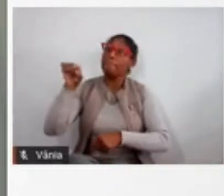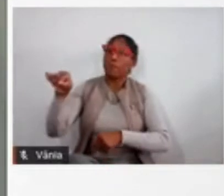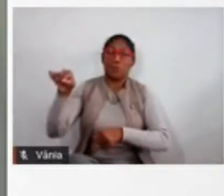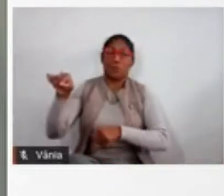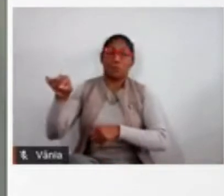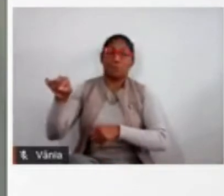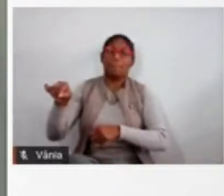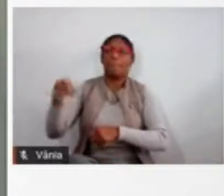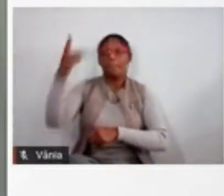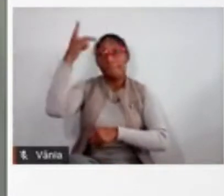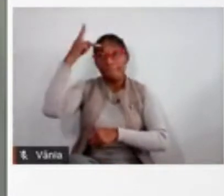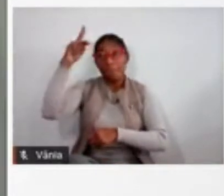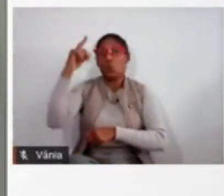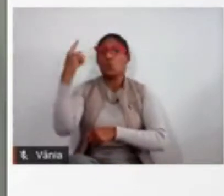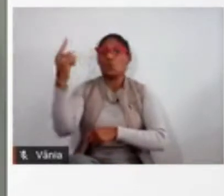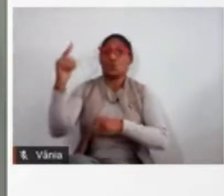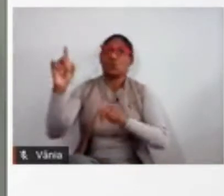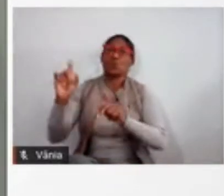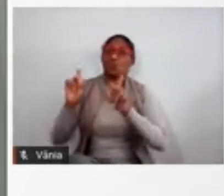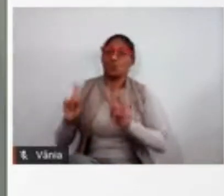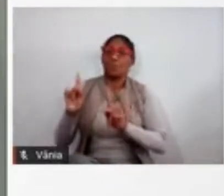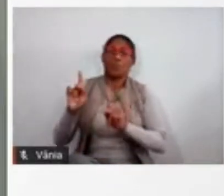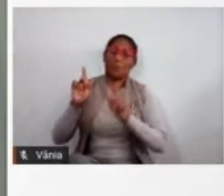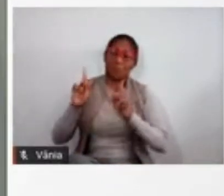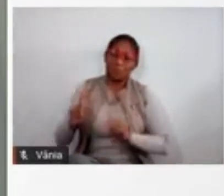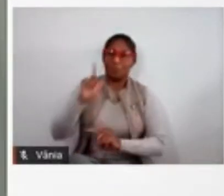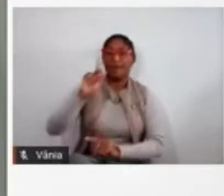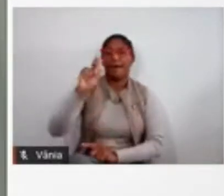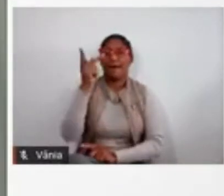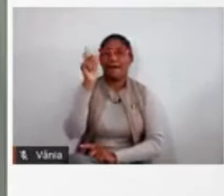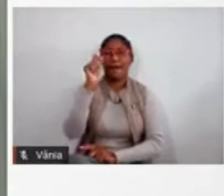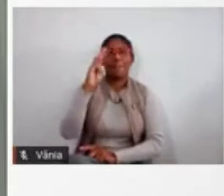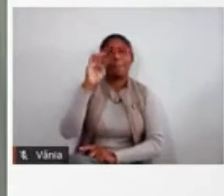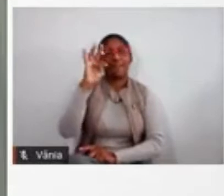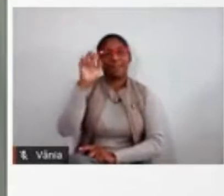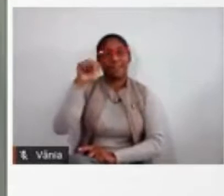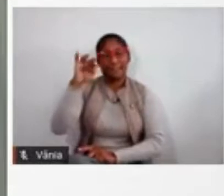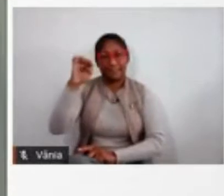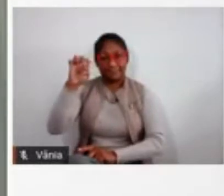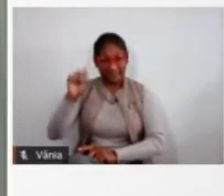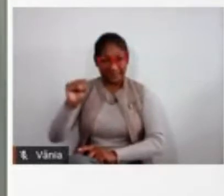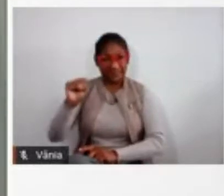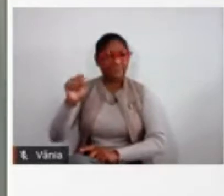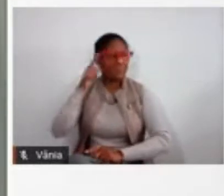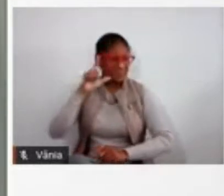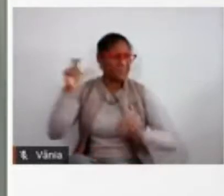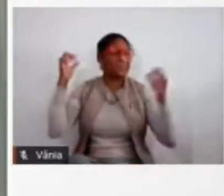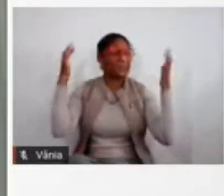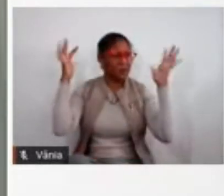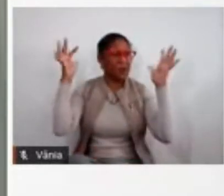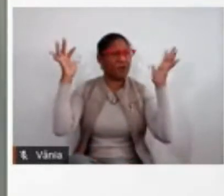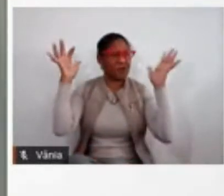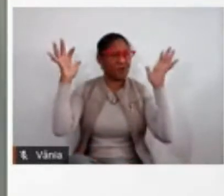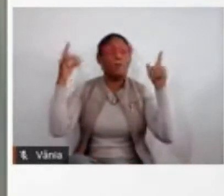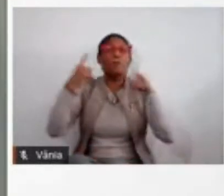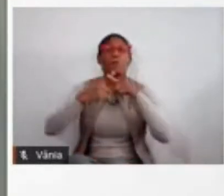Sul essa taxa de 11 óbitos para cada 100 mil habitantes. É uma vitória coletiva essa, graças ao